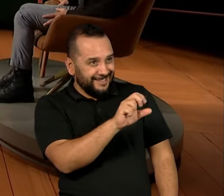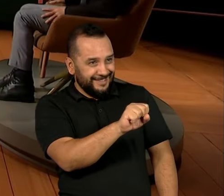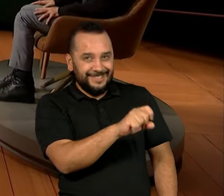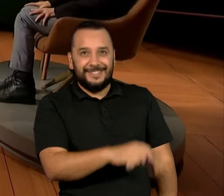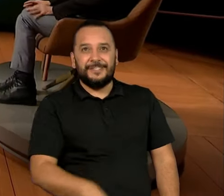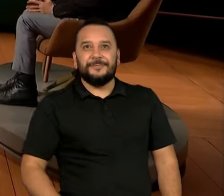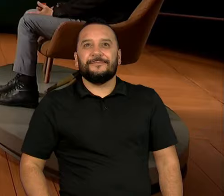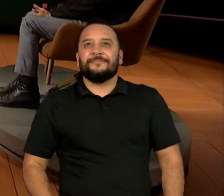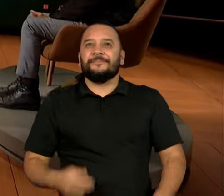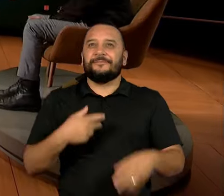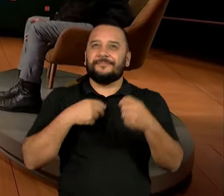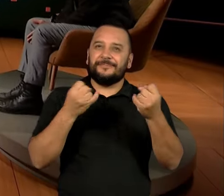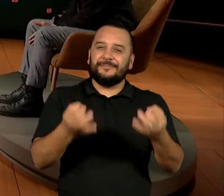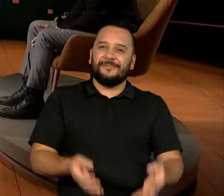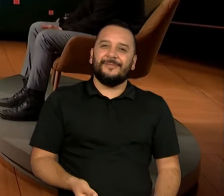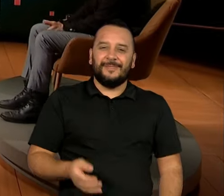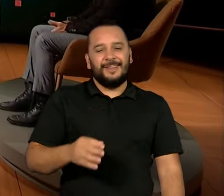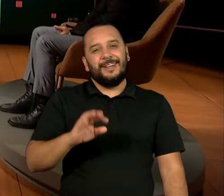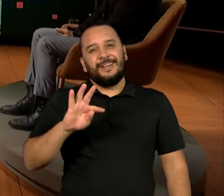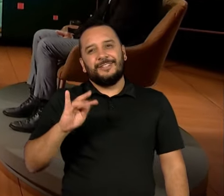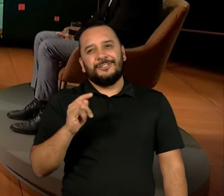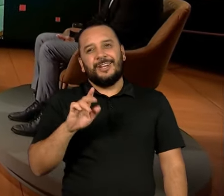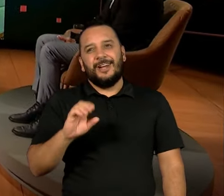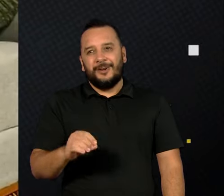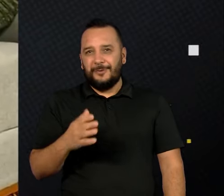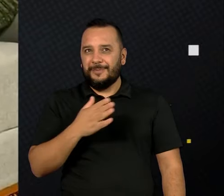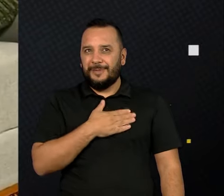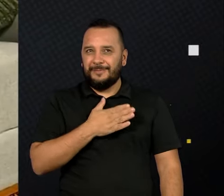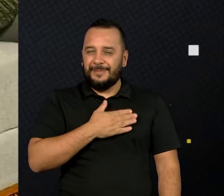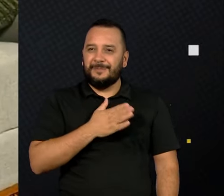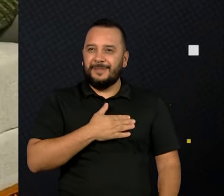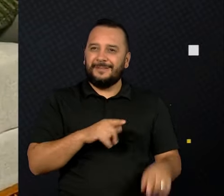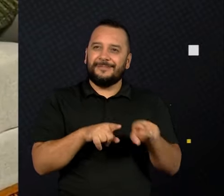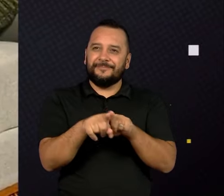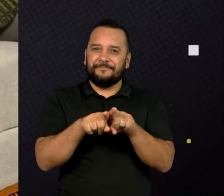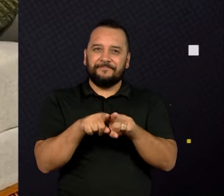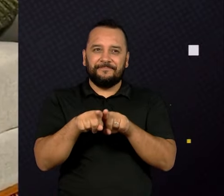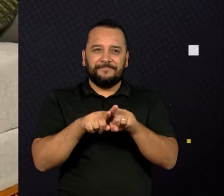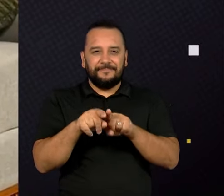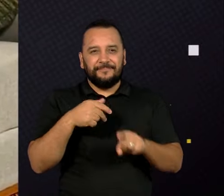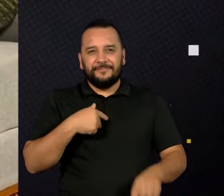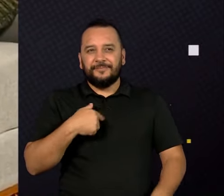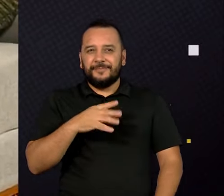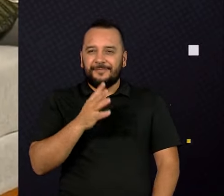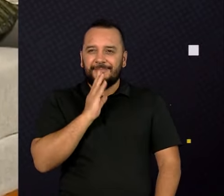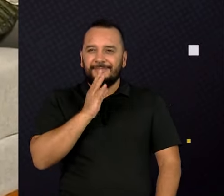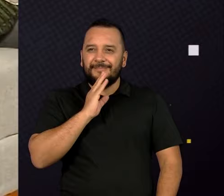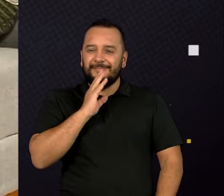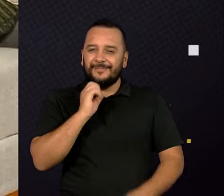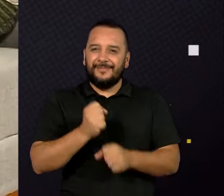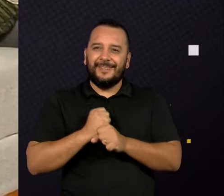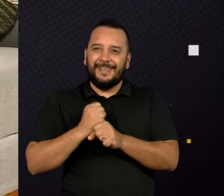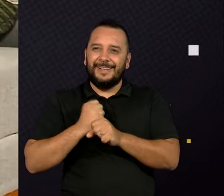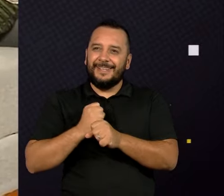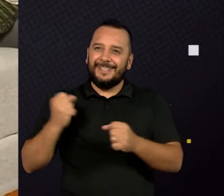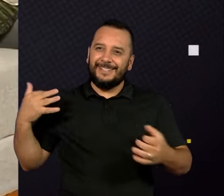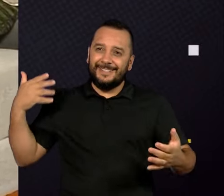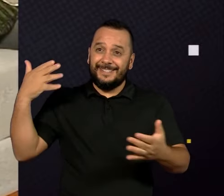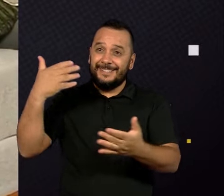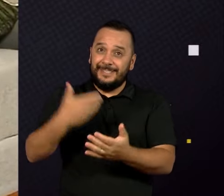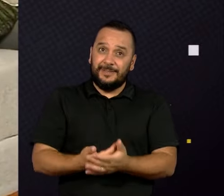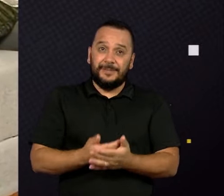Bom, eu vou falar do Thiago, que é uma pessoa que para mim virou meu mano, que a gente se conheceu há tanto tempo atrás, mas a gente ficou